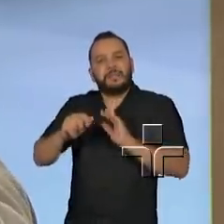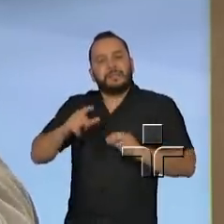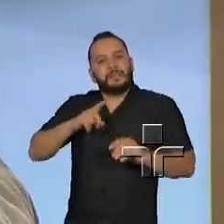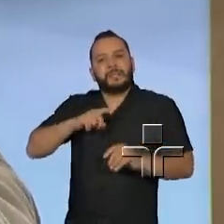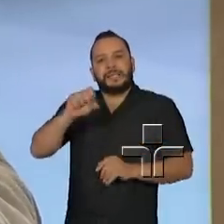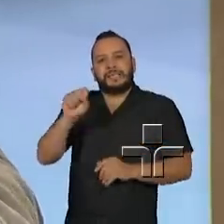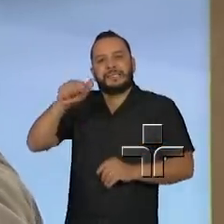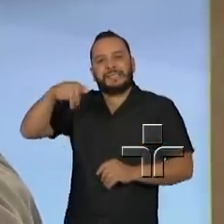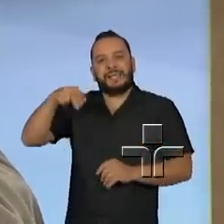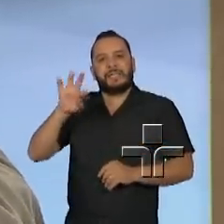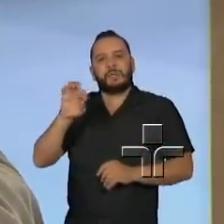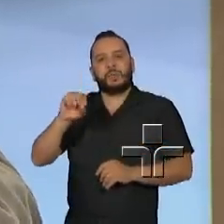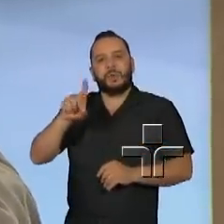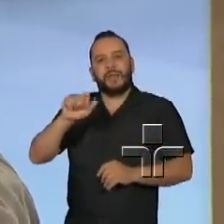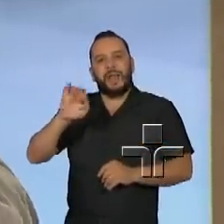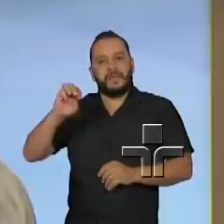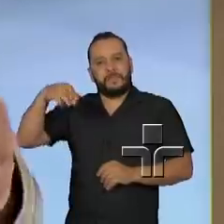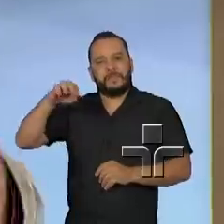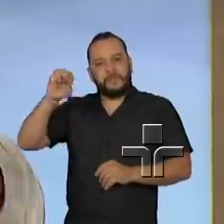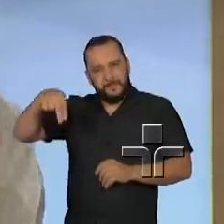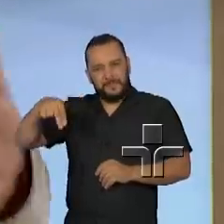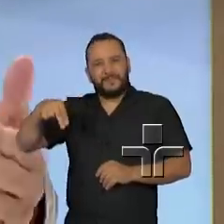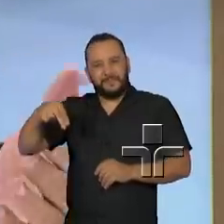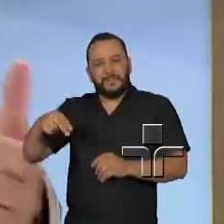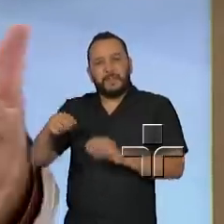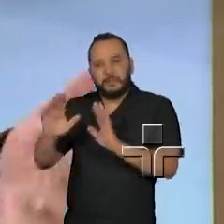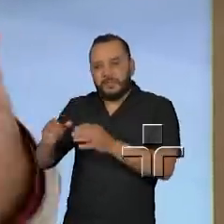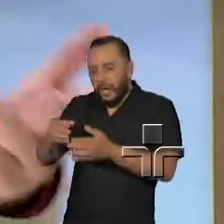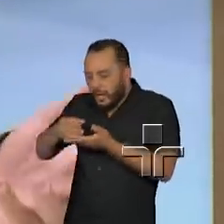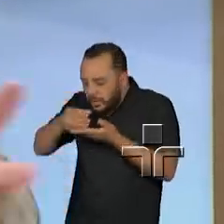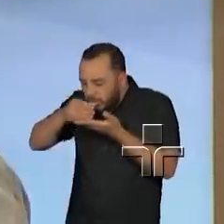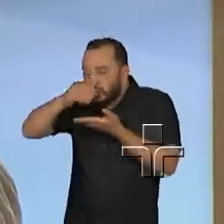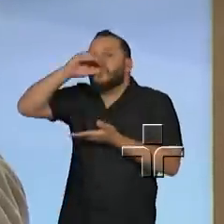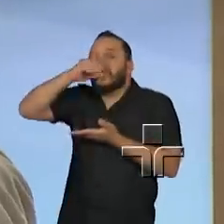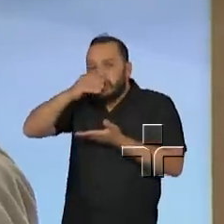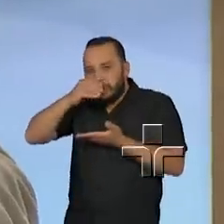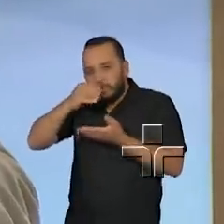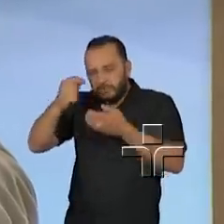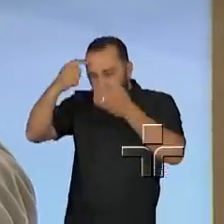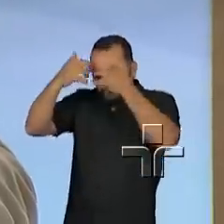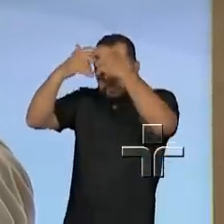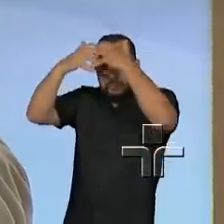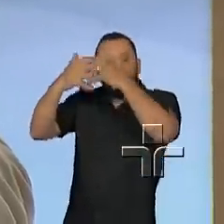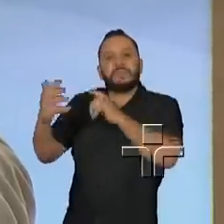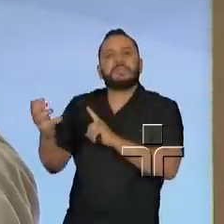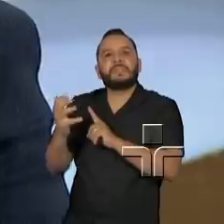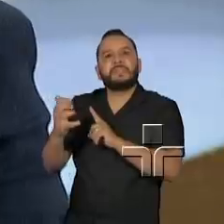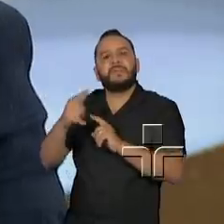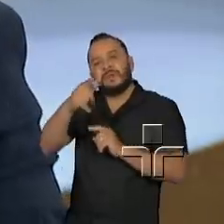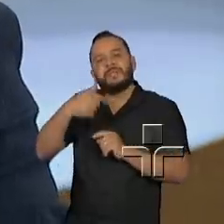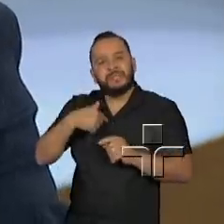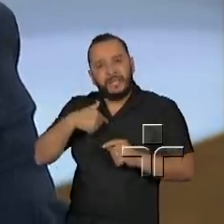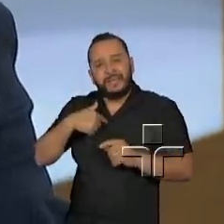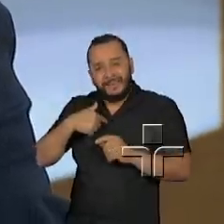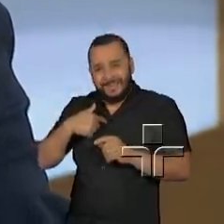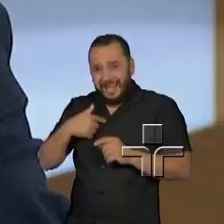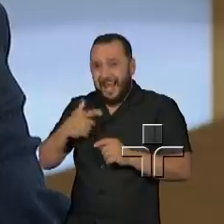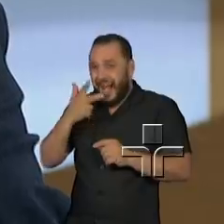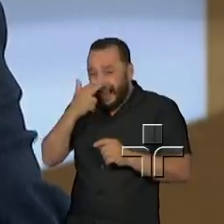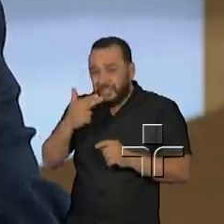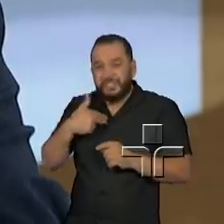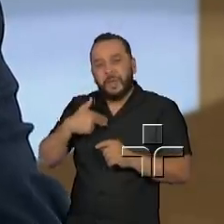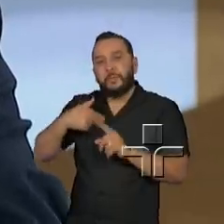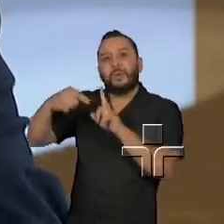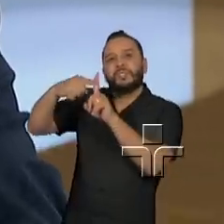que resultados você vem conseguindo com essas pesquisas e em que medida que esses resultados poderiam influenciar políticas públicas. Ótima pergunta, obrigado,